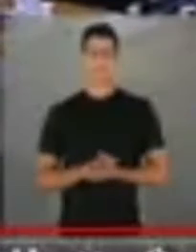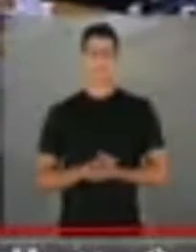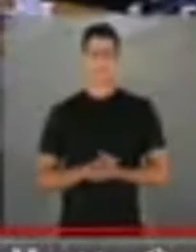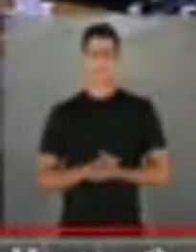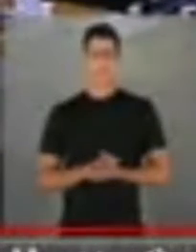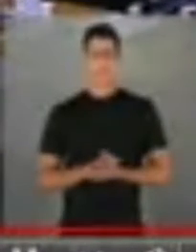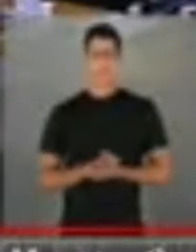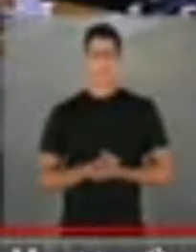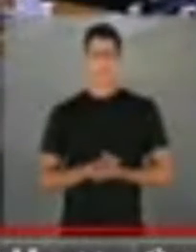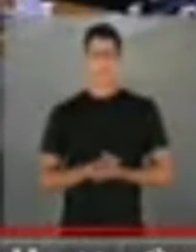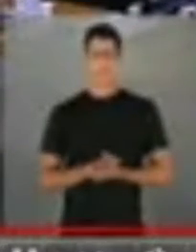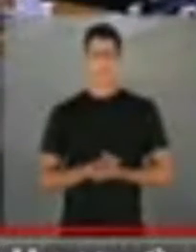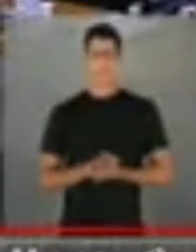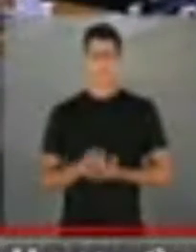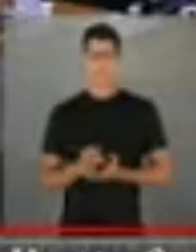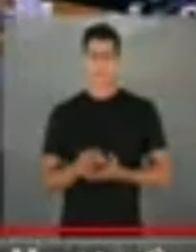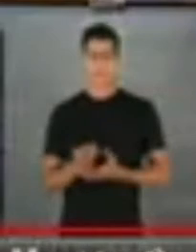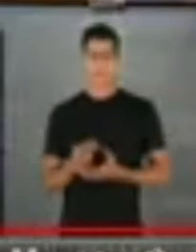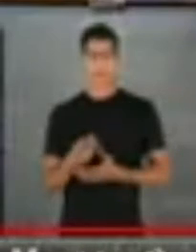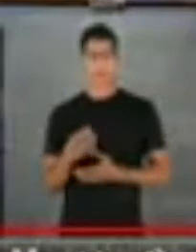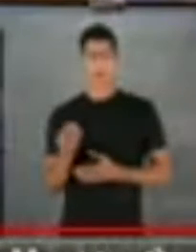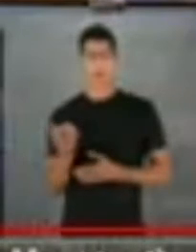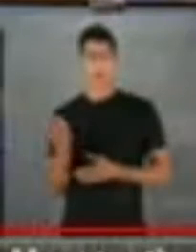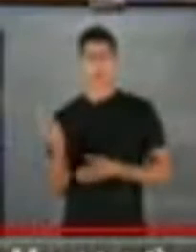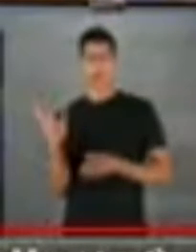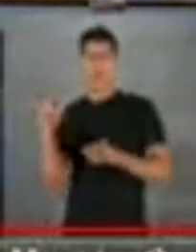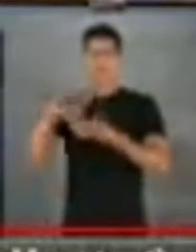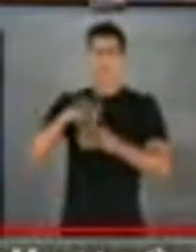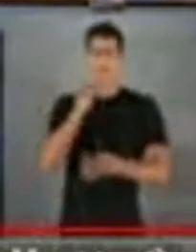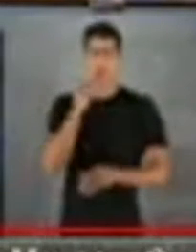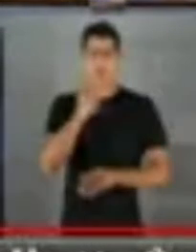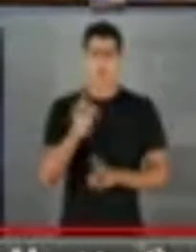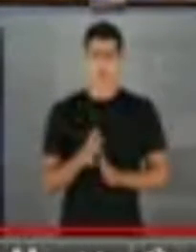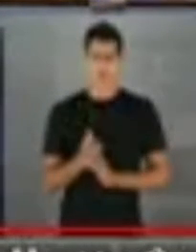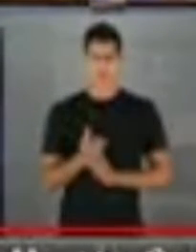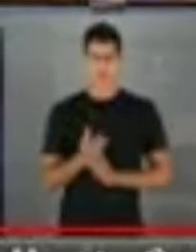Já aprovou? Não aprovou. Não coloquei em votação ainda. Não. O senador...